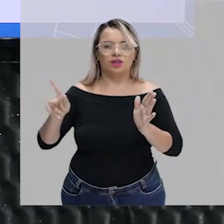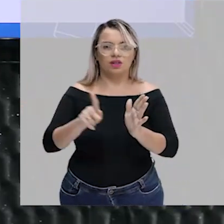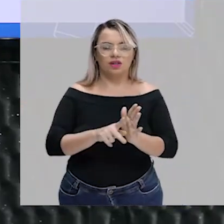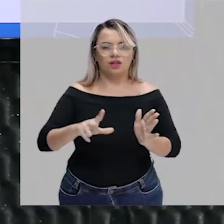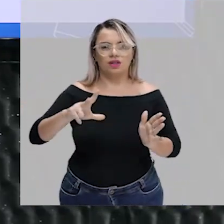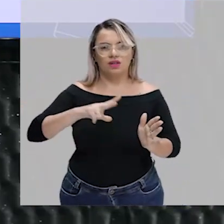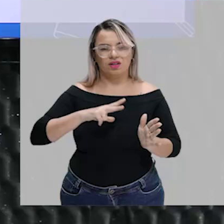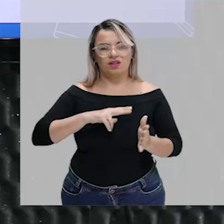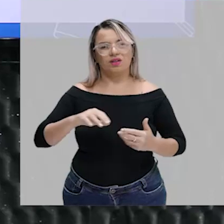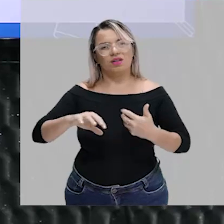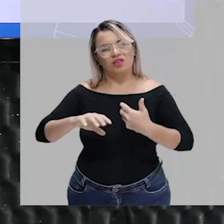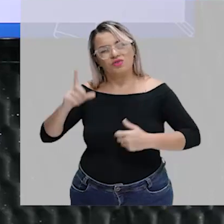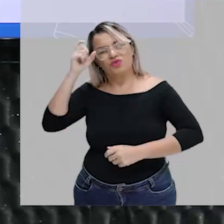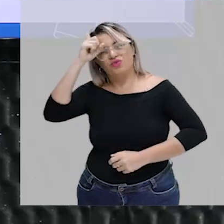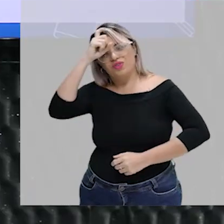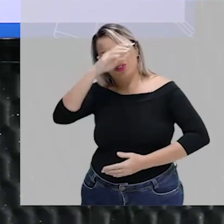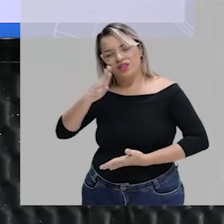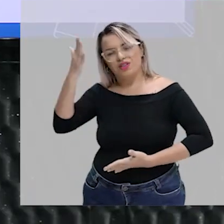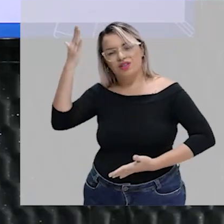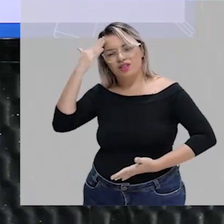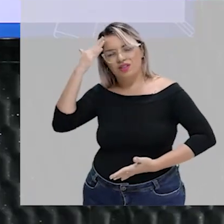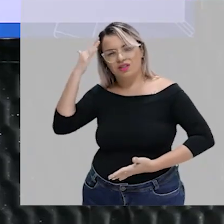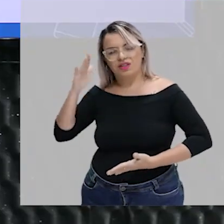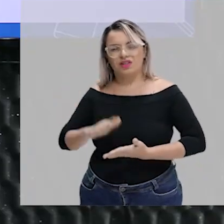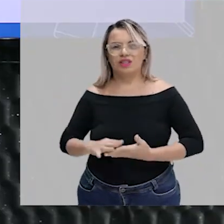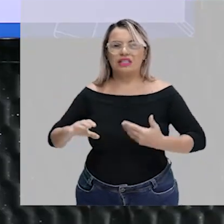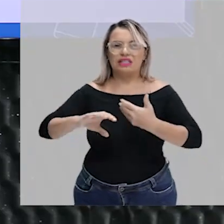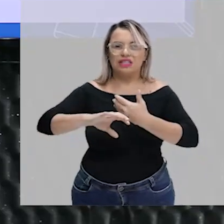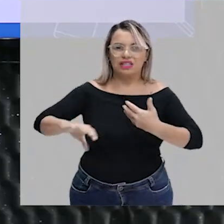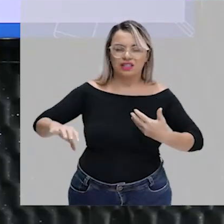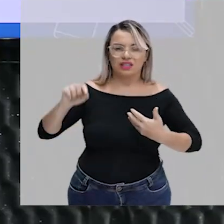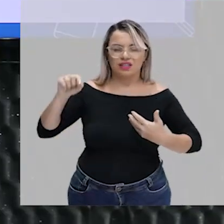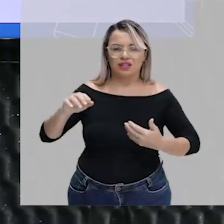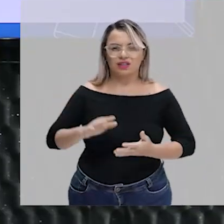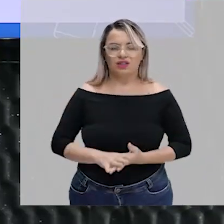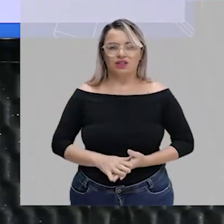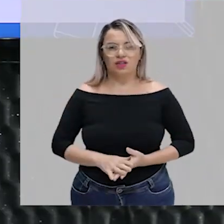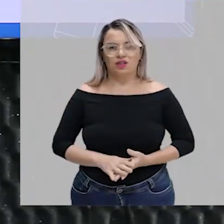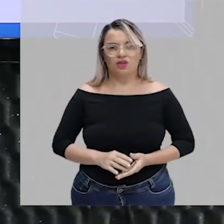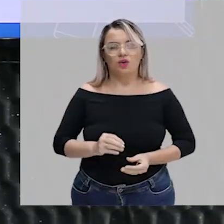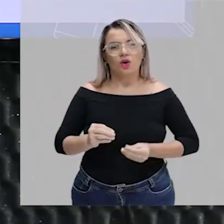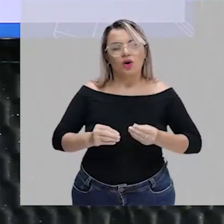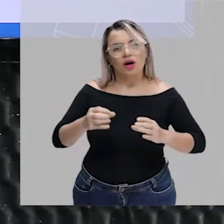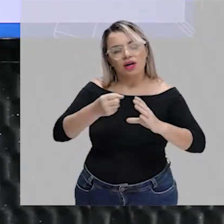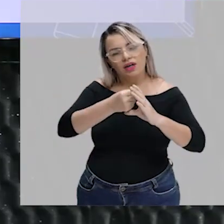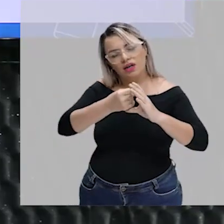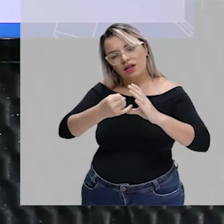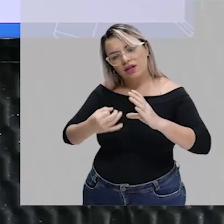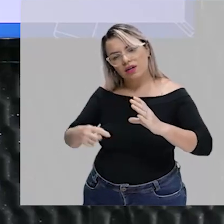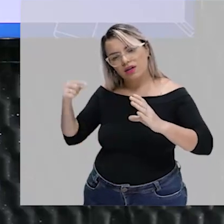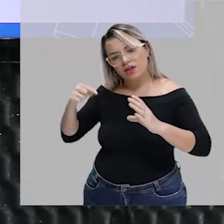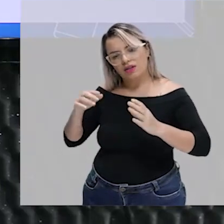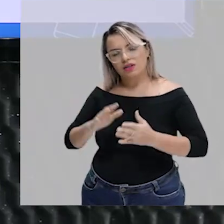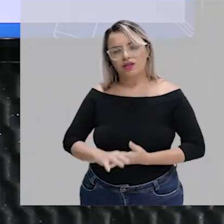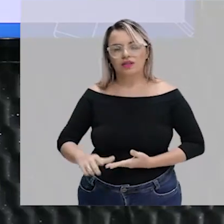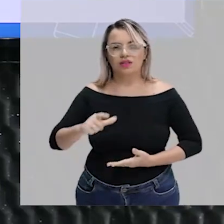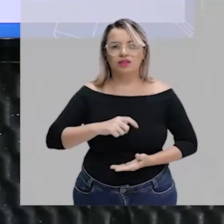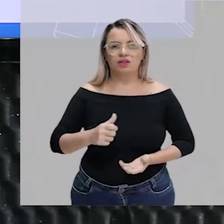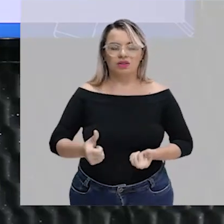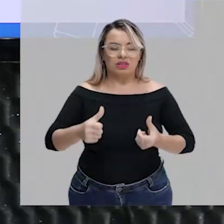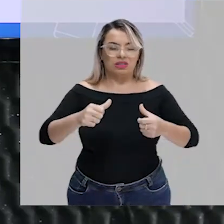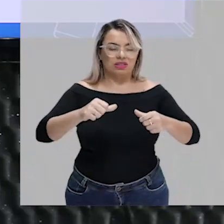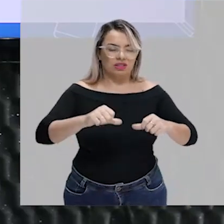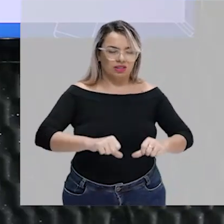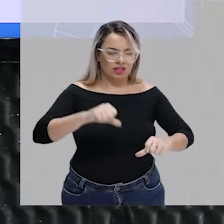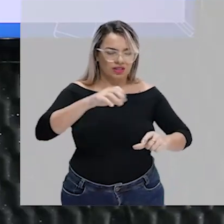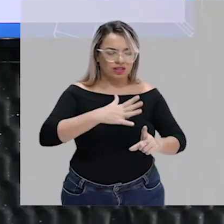essa dificuldade de dissociar, de separar a dimensão pública e privada causa prejuízos muito